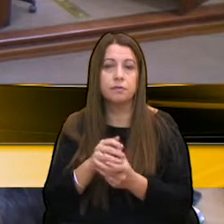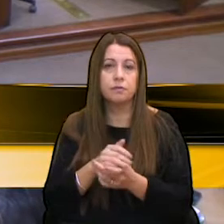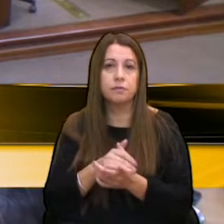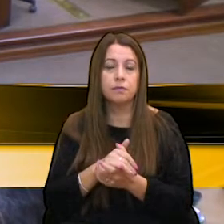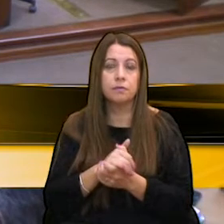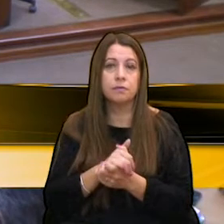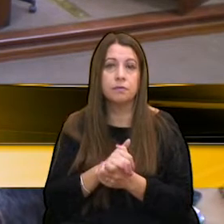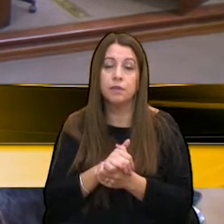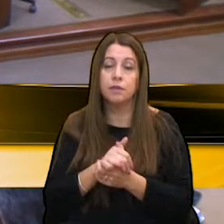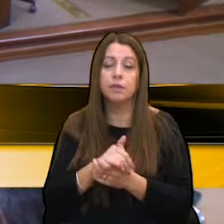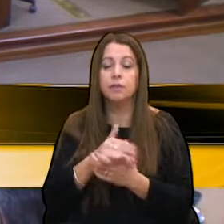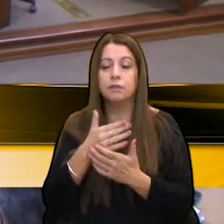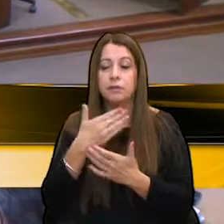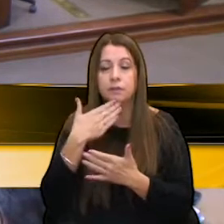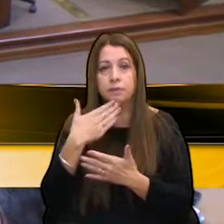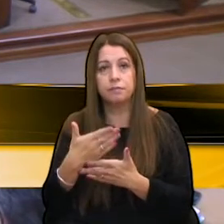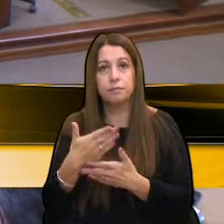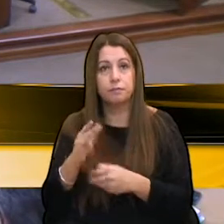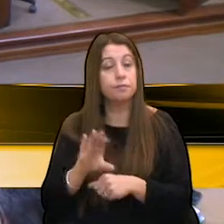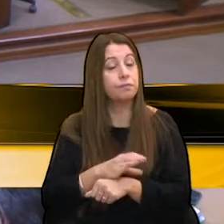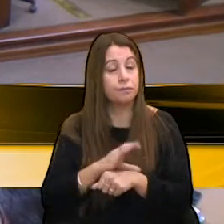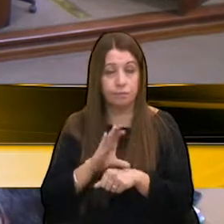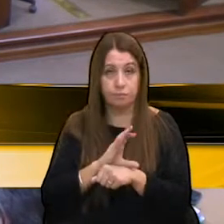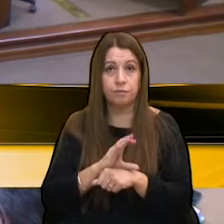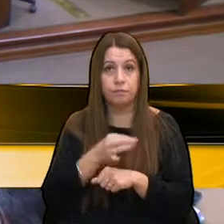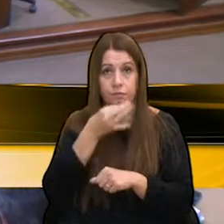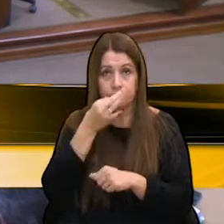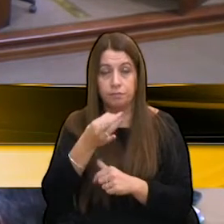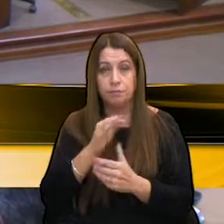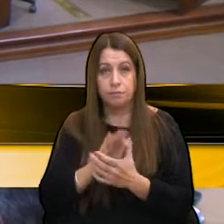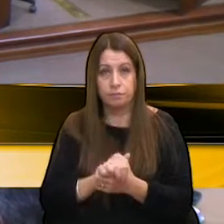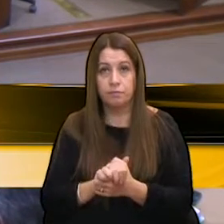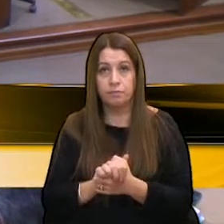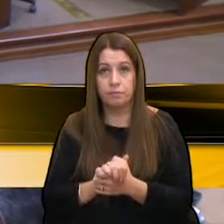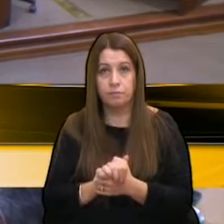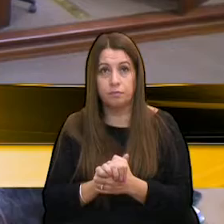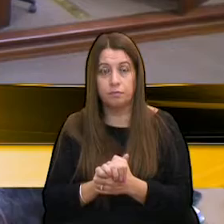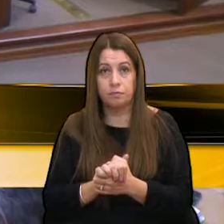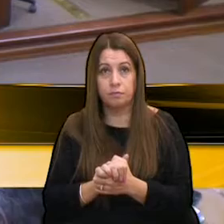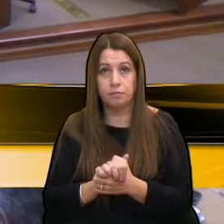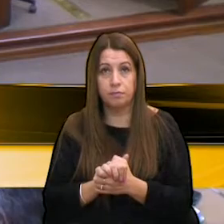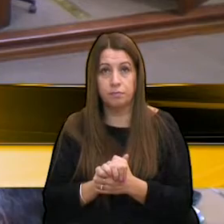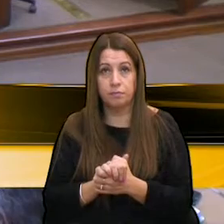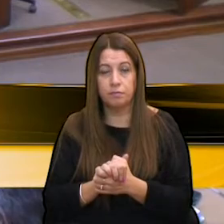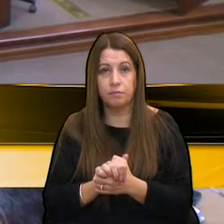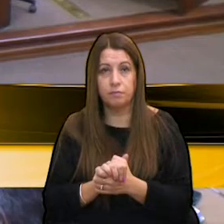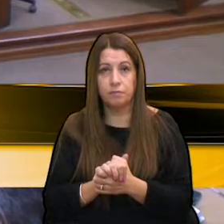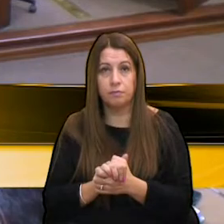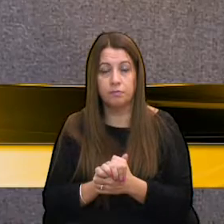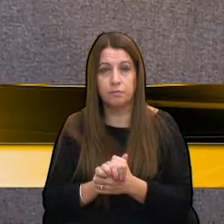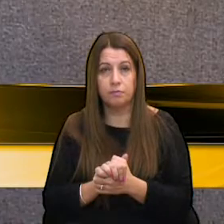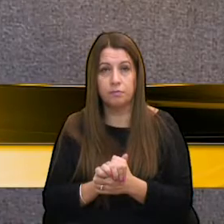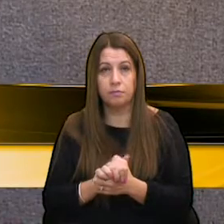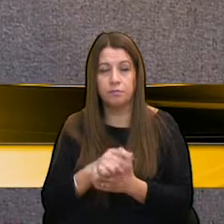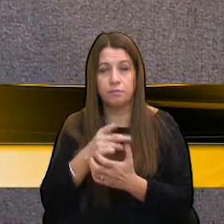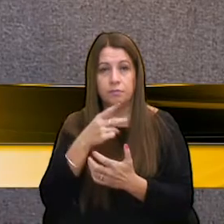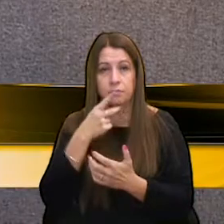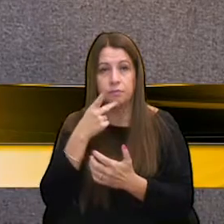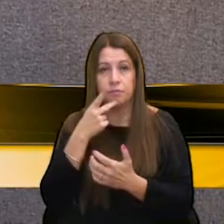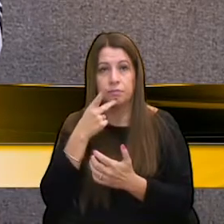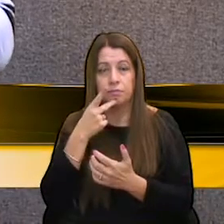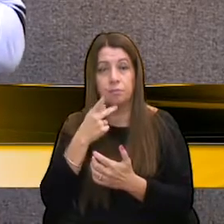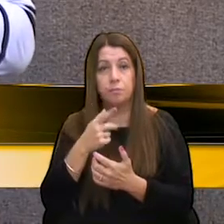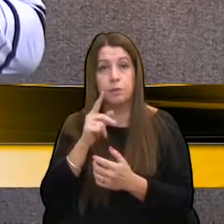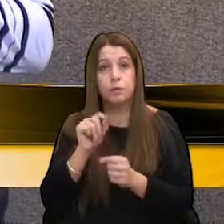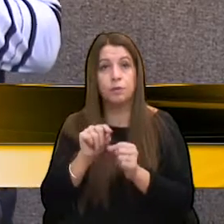a favor do parecer pela inconstitucionalidade que foi exarada pelo novo vereador Paulo Périco, pelo seu vice de